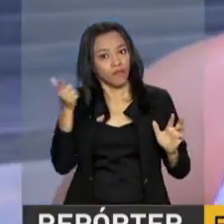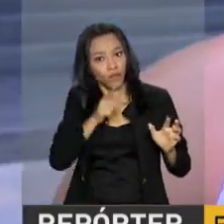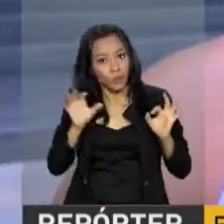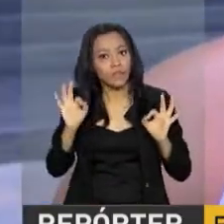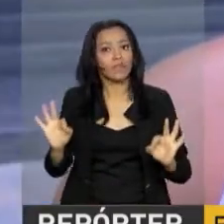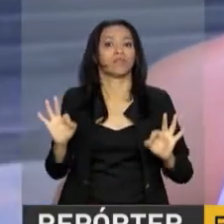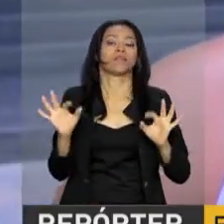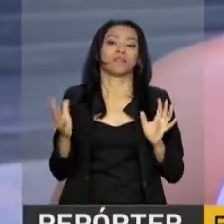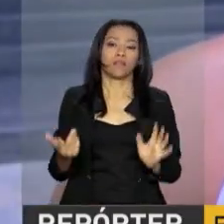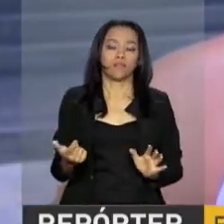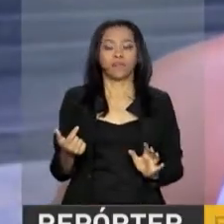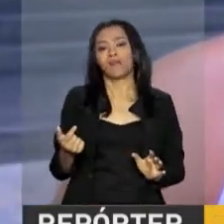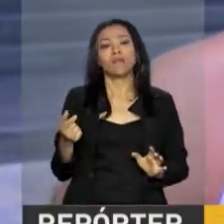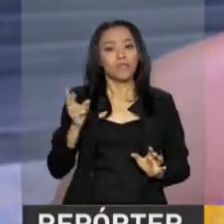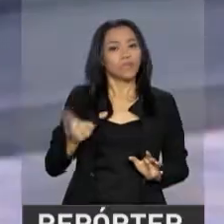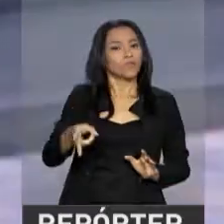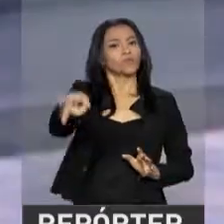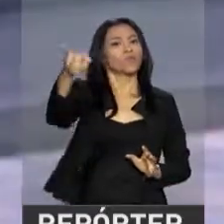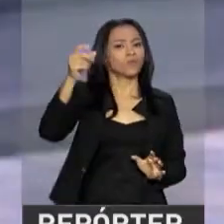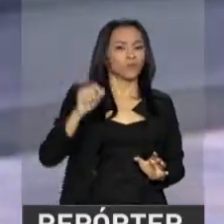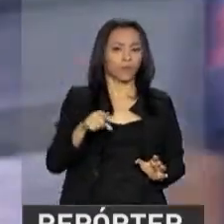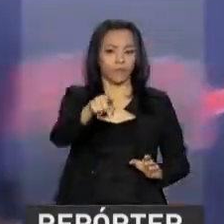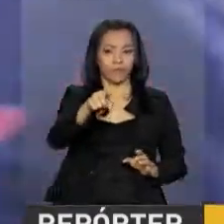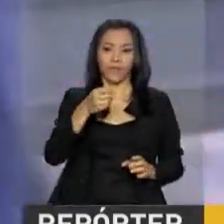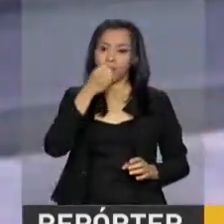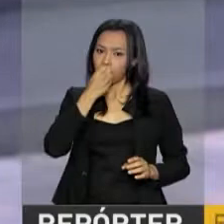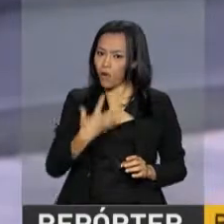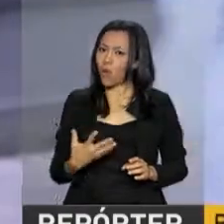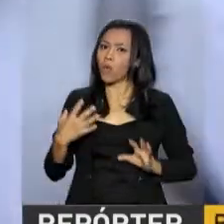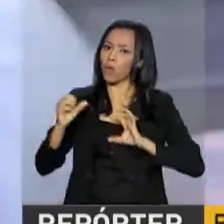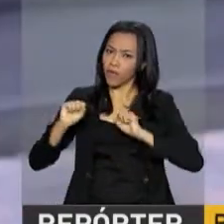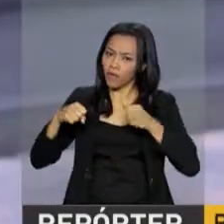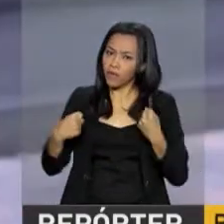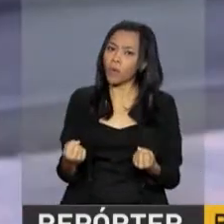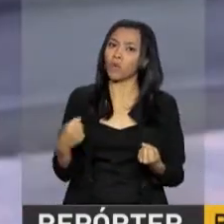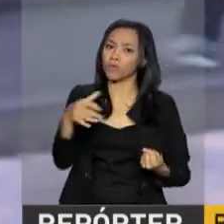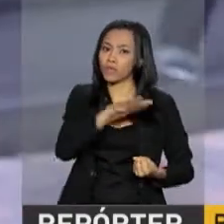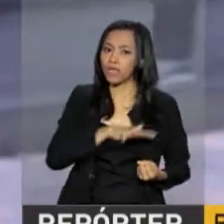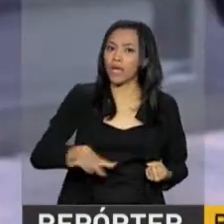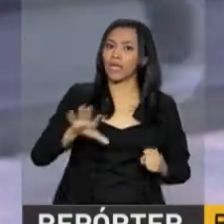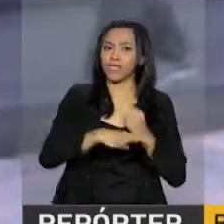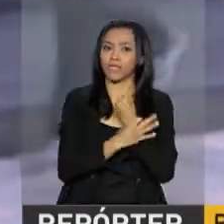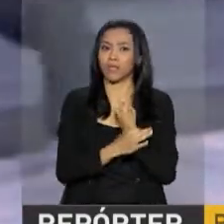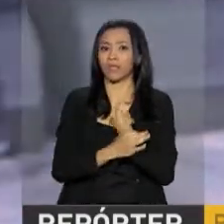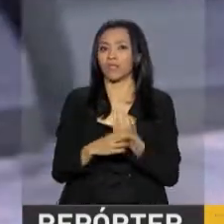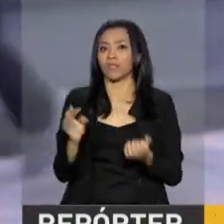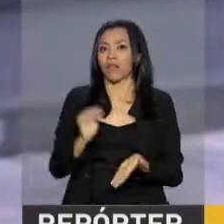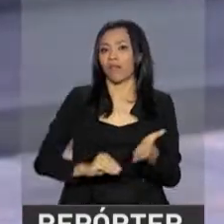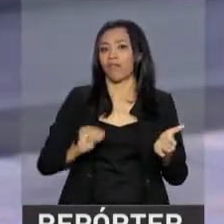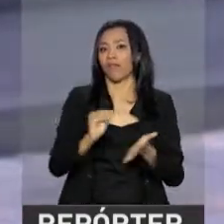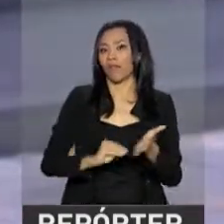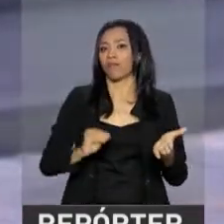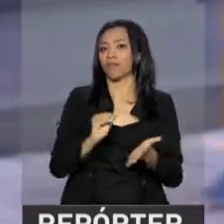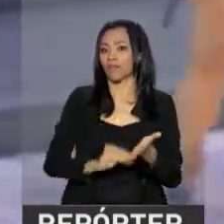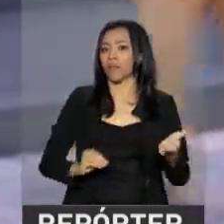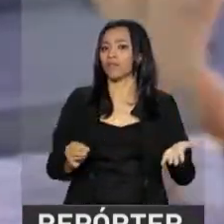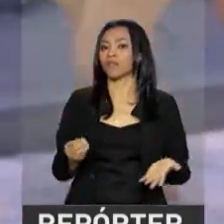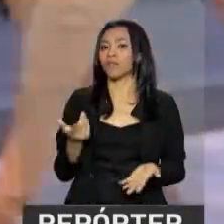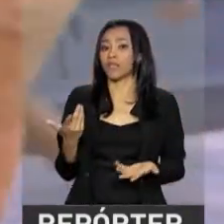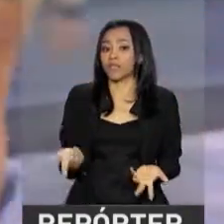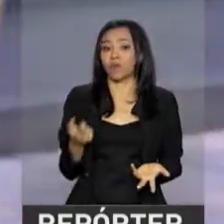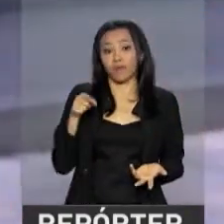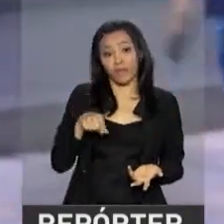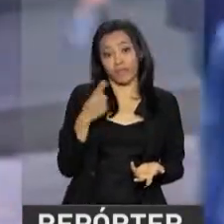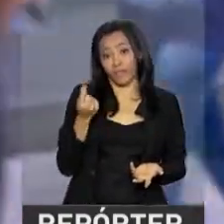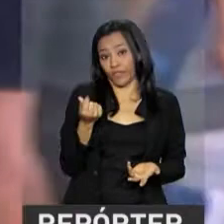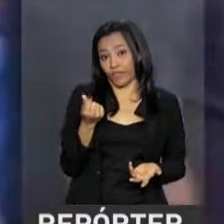E funcione de uma forma permanente. Tudo é um reforço, né, na área da segurança, que está muito precário. Então, esse dinheiro